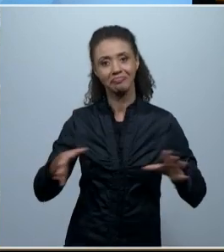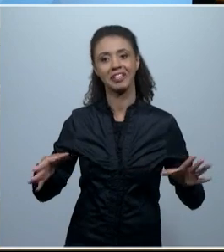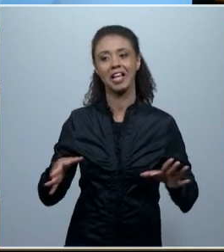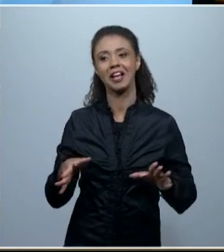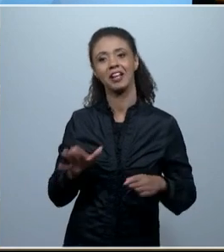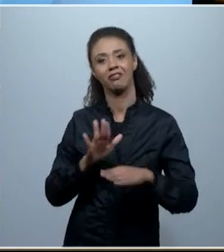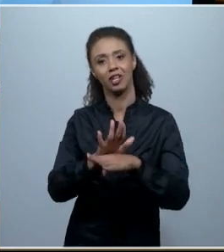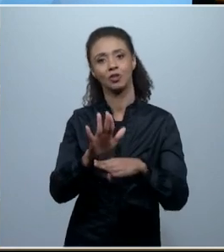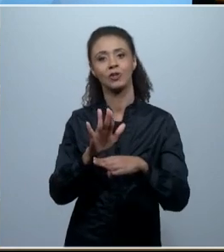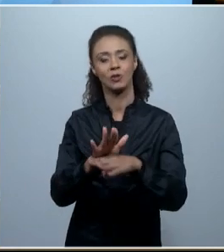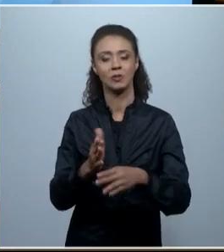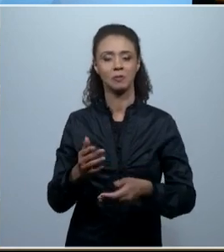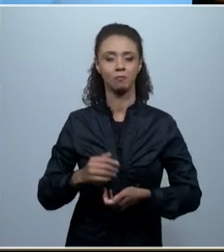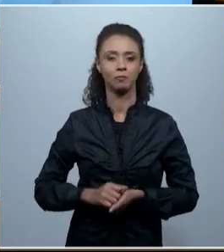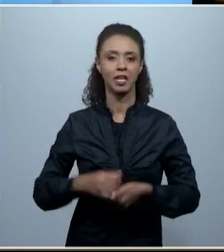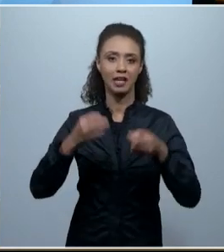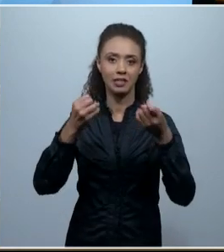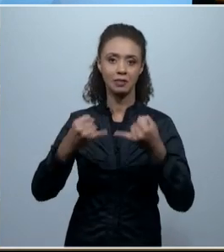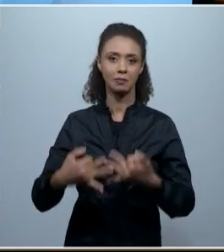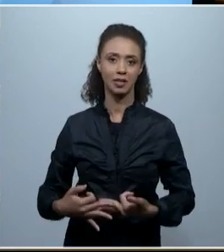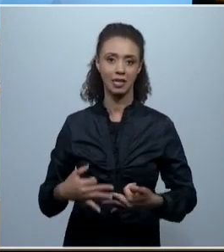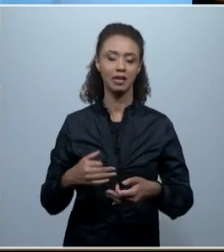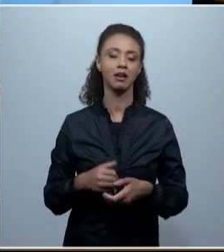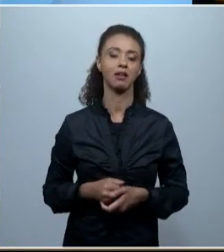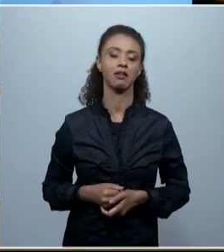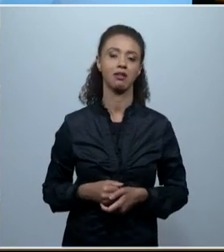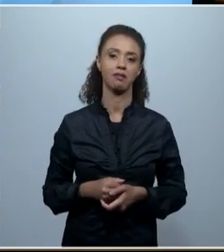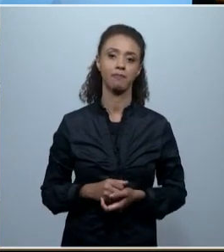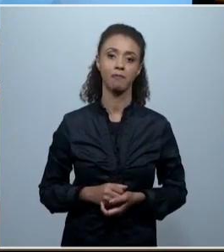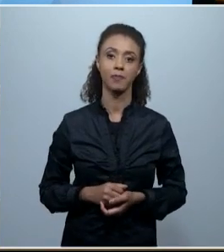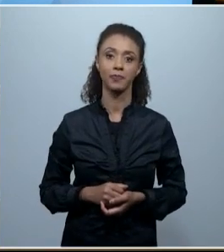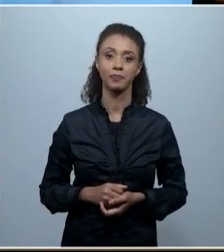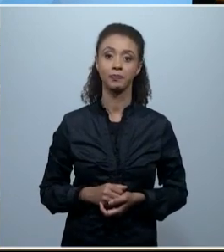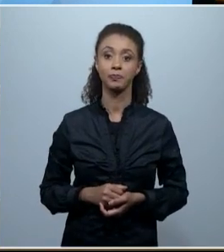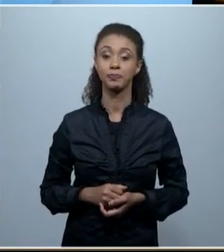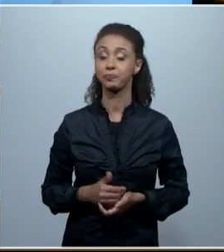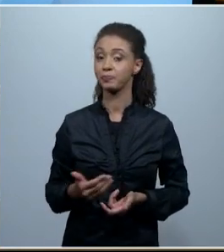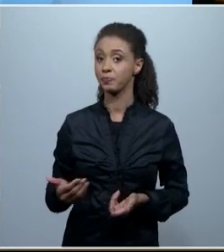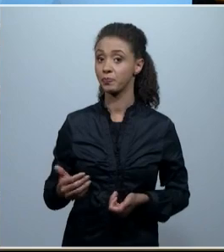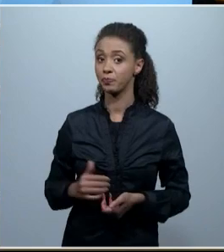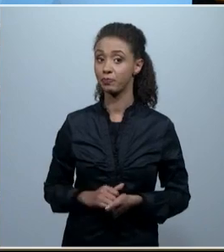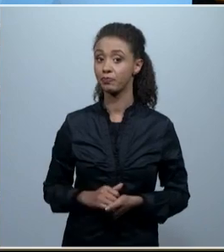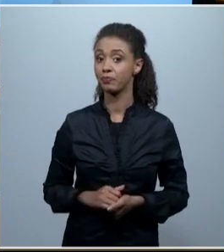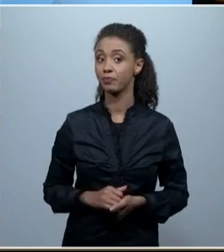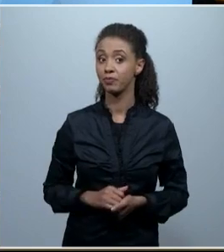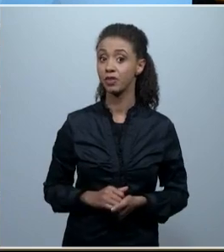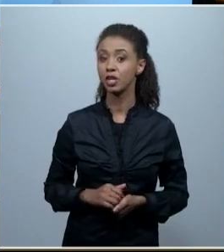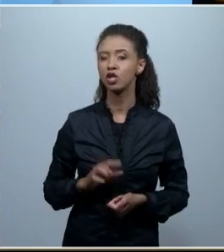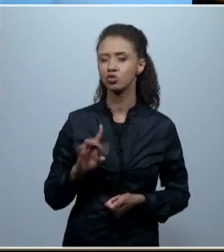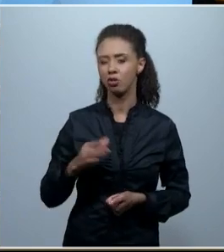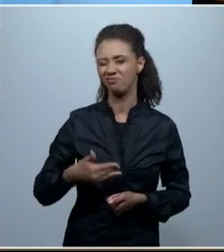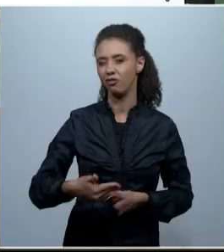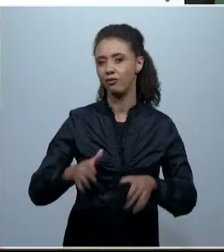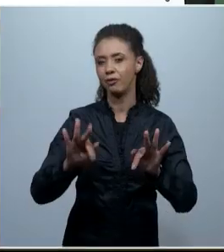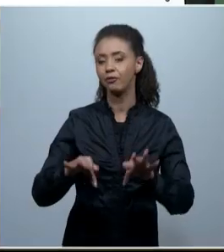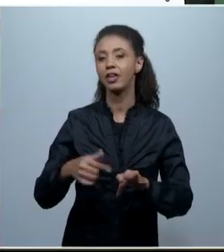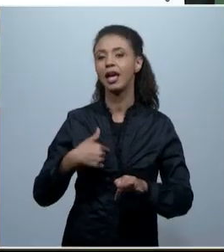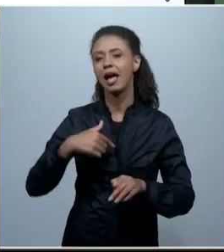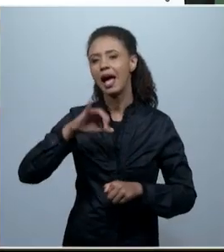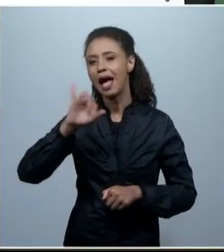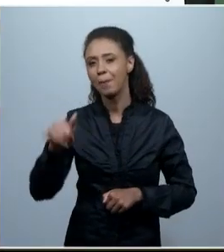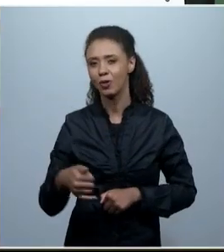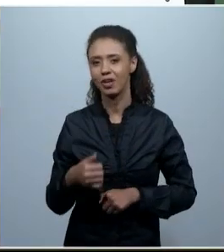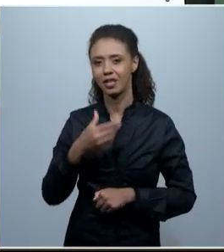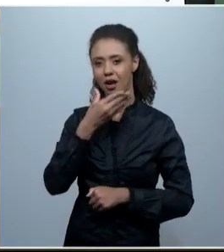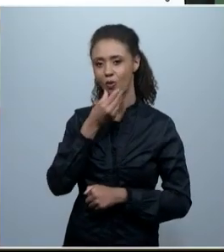a pra para disponibilizar para vocês essa solução tá a então eu só quero a pra terminar quero pegar o gancho nessa pergunta